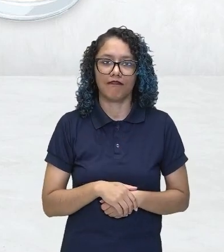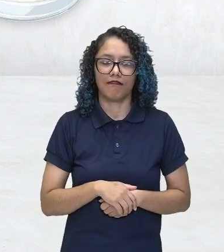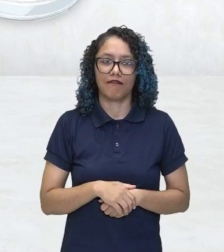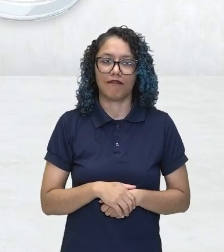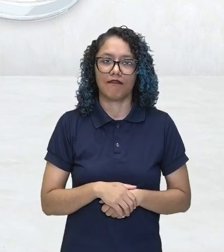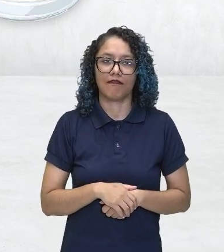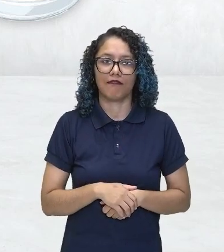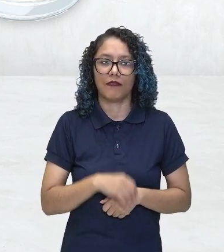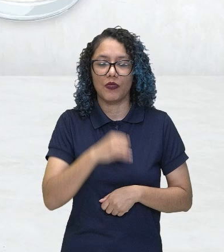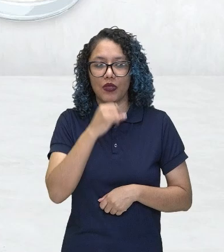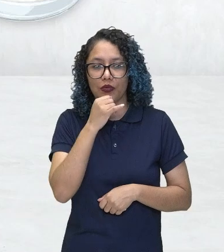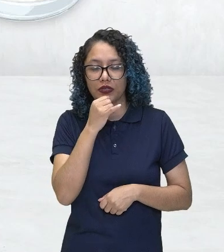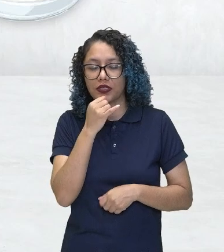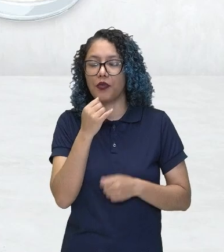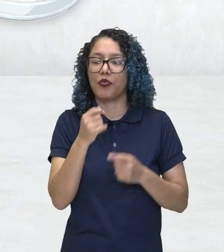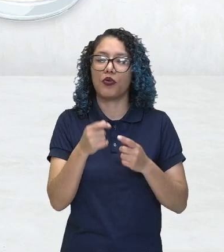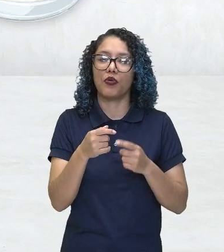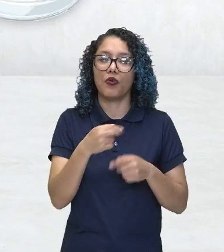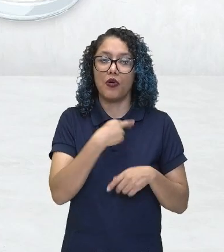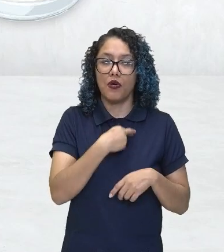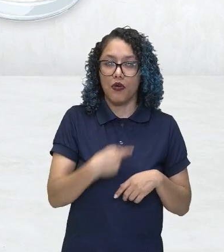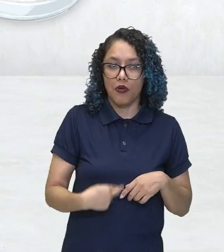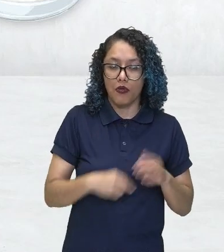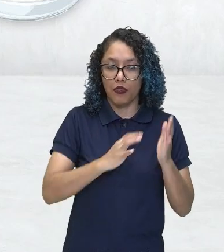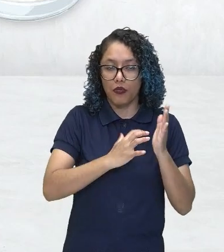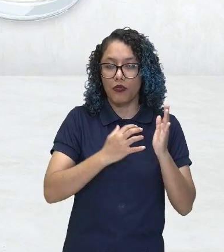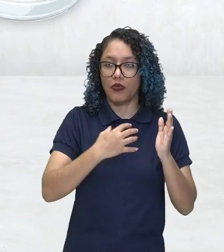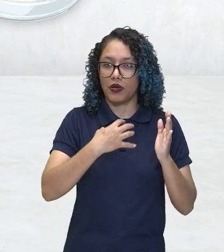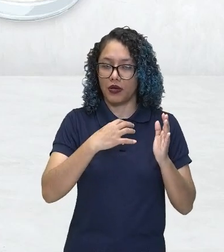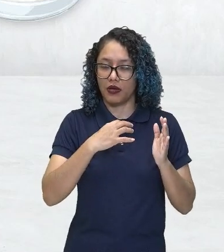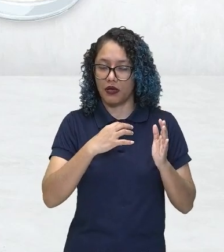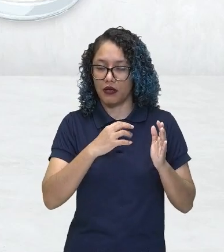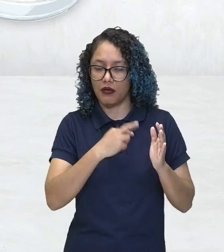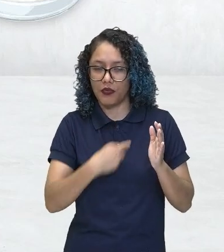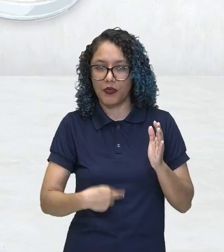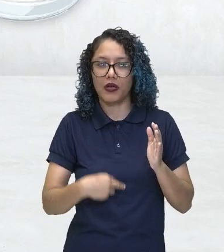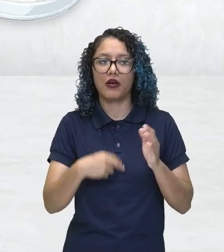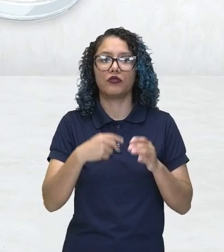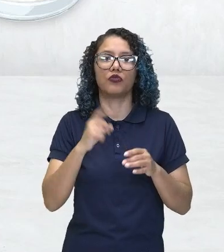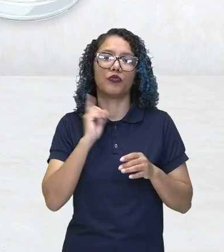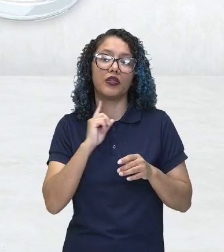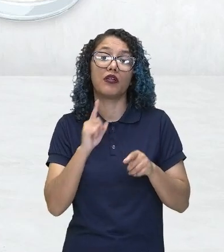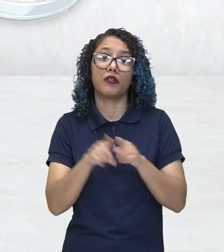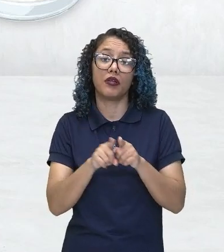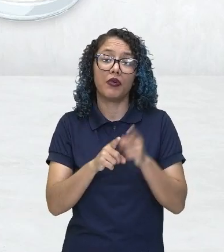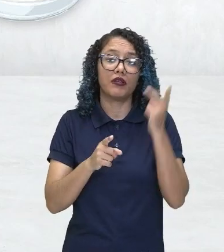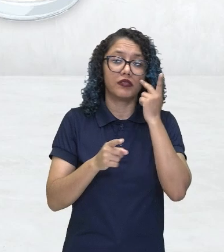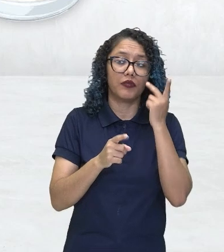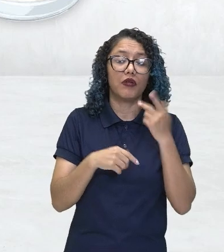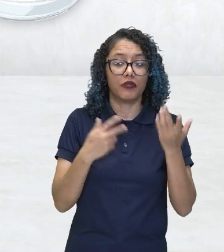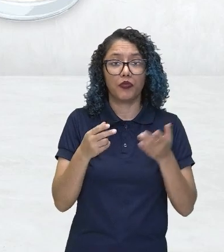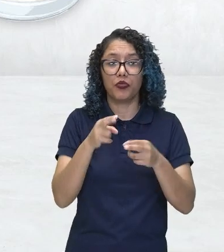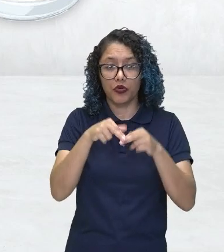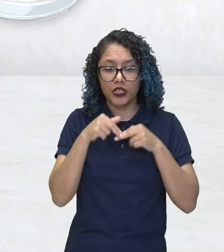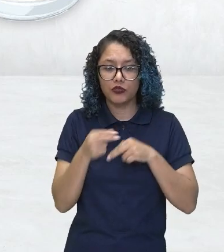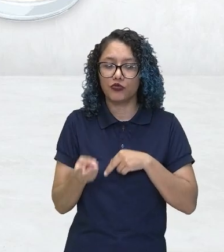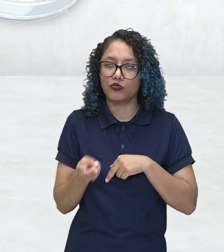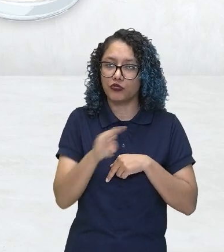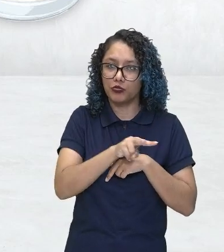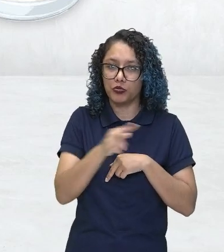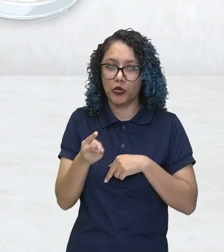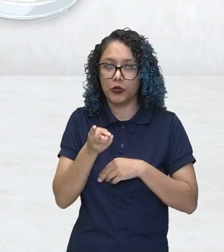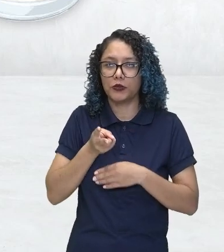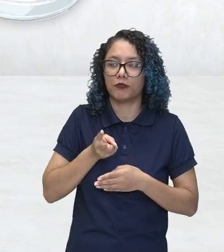Republicano Mineiro e o Partido Republicano Paulista, então se revezavam no poder, né? Aí chamada política do café com